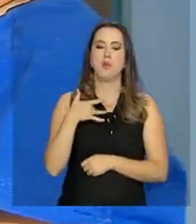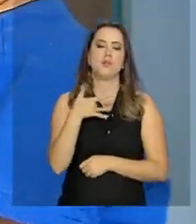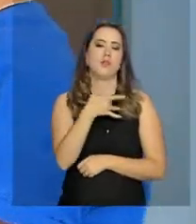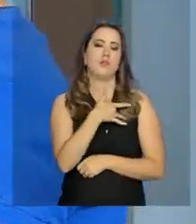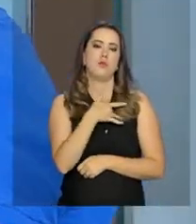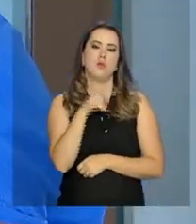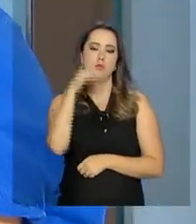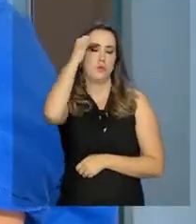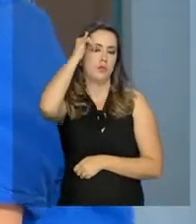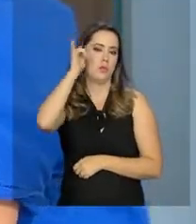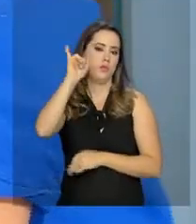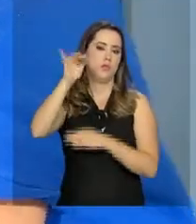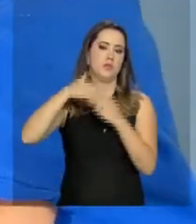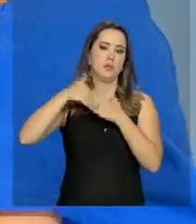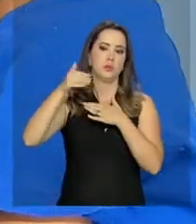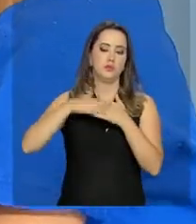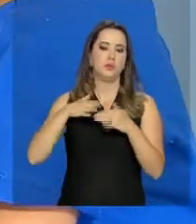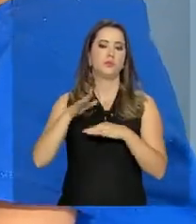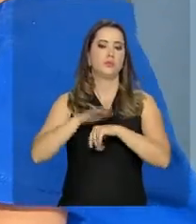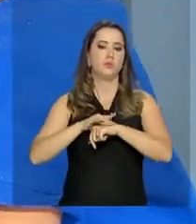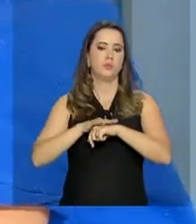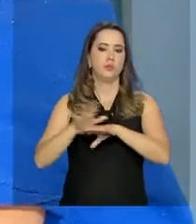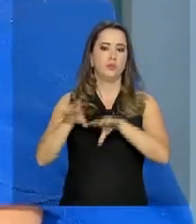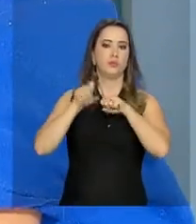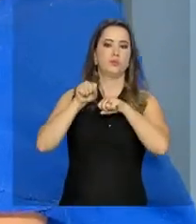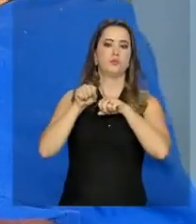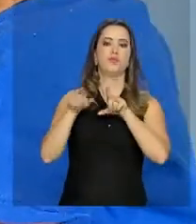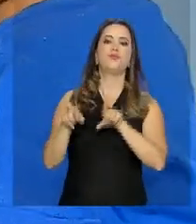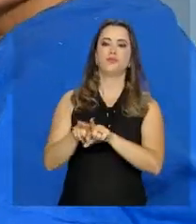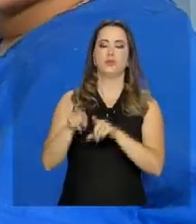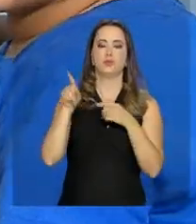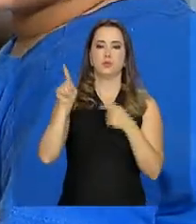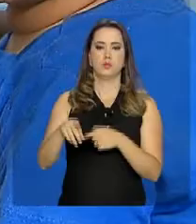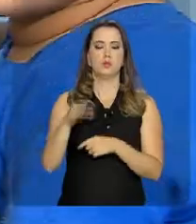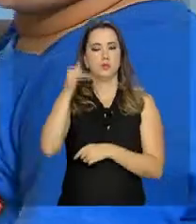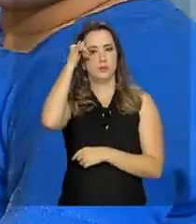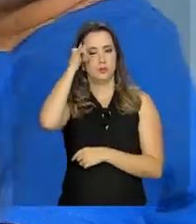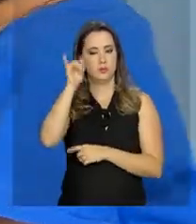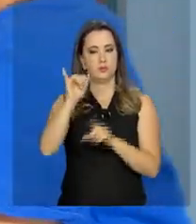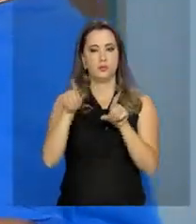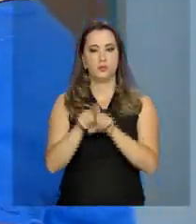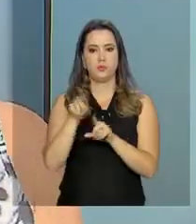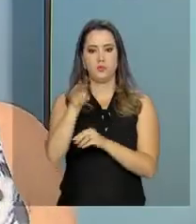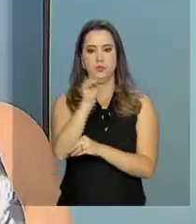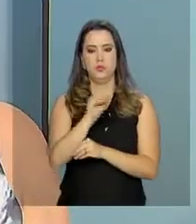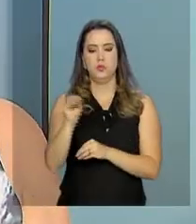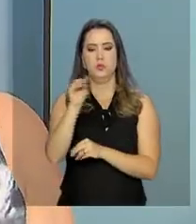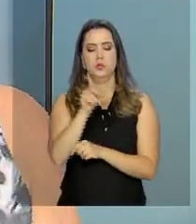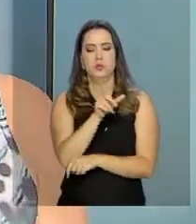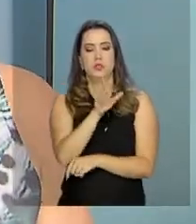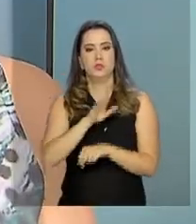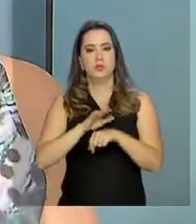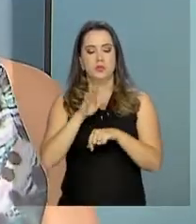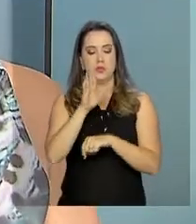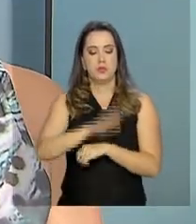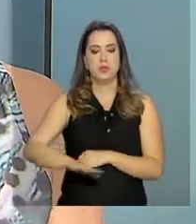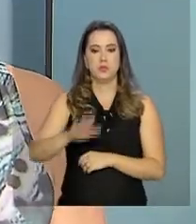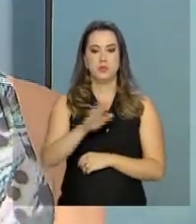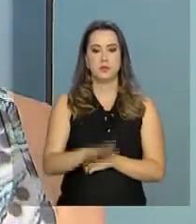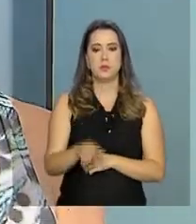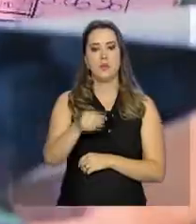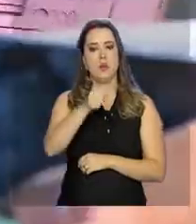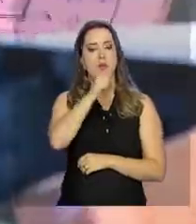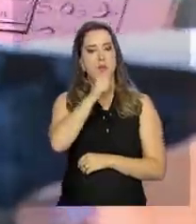para evitar qualquer tipo de doença e que possa comprometer a saúde da criança os avós fazem questão de manter